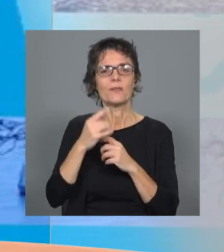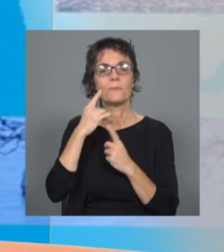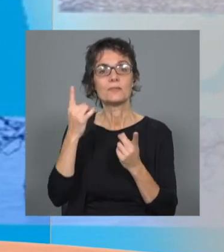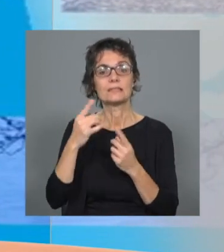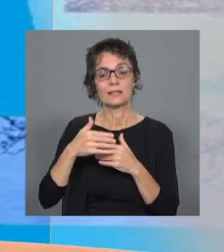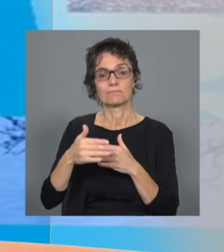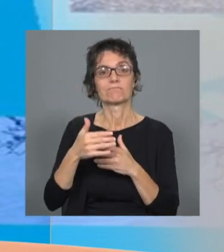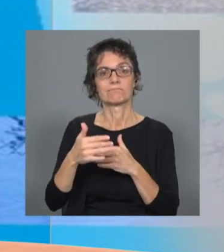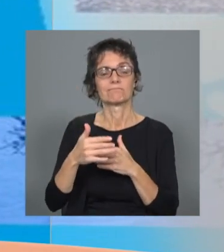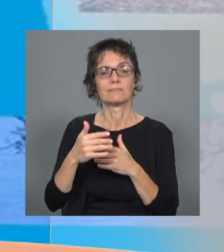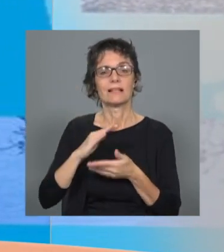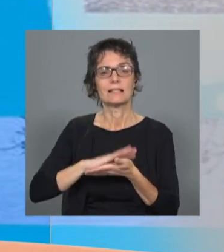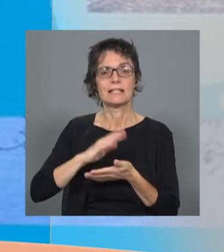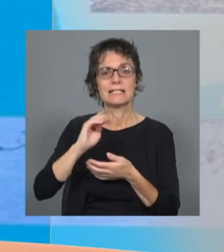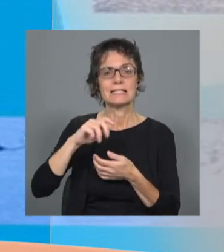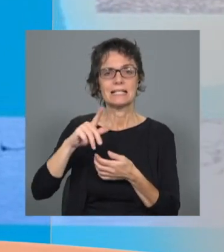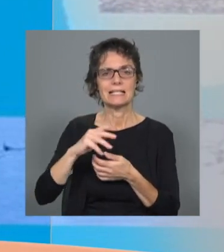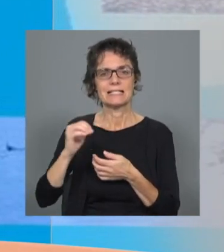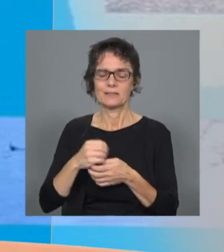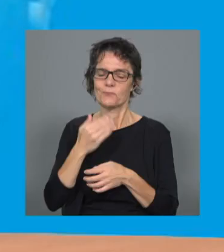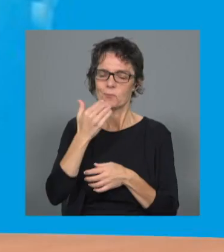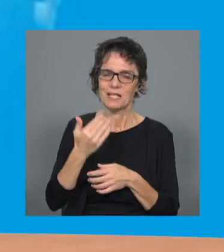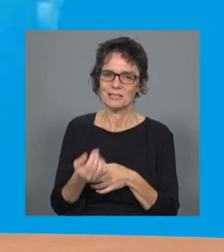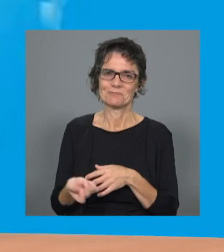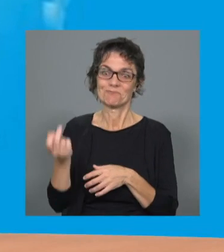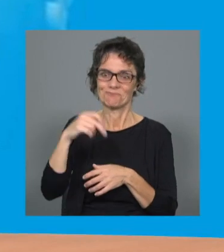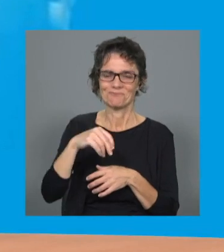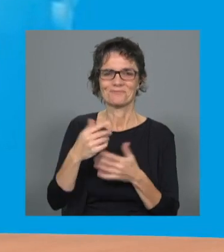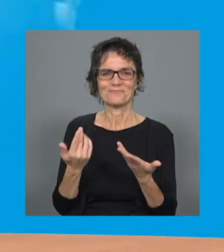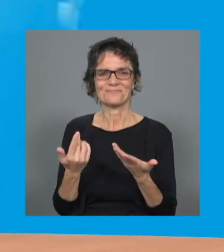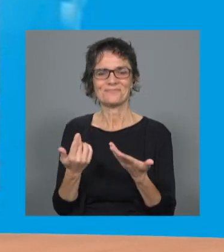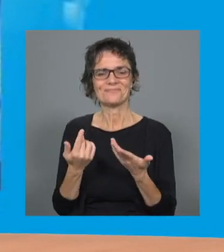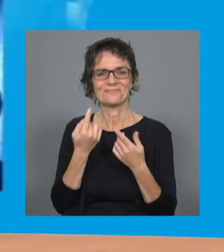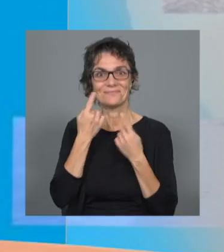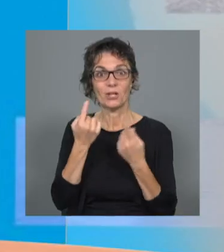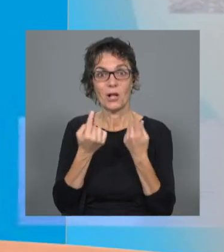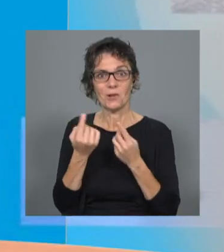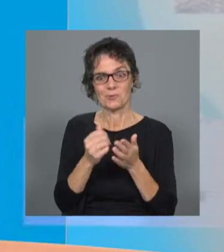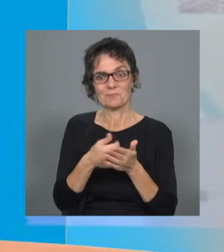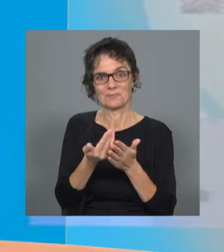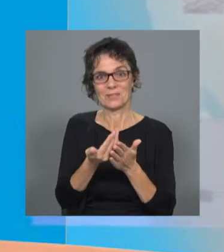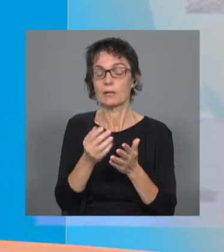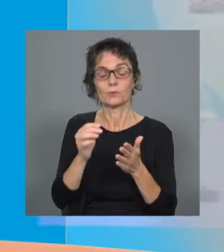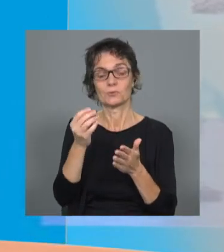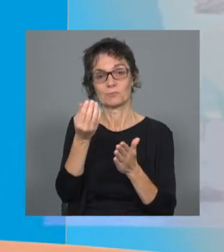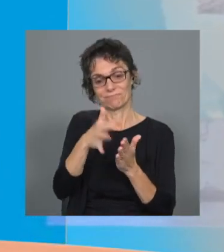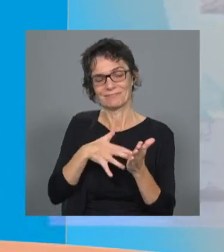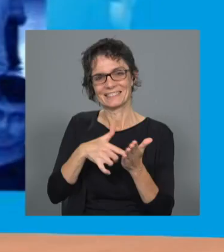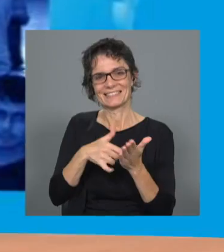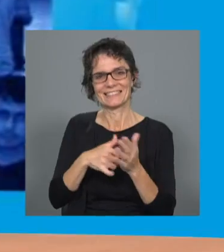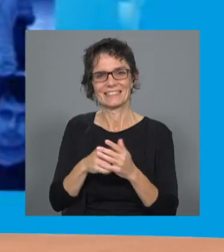neste dia nas edições salesianas. Muito obrigado por ter antecipado desde já algum do conteúdo e os propósitos também deste